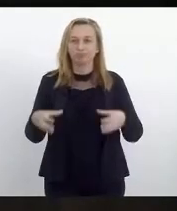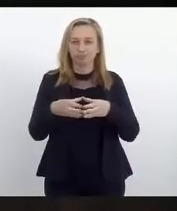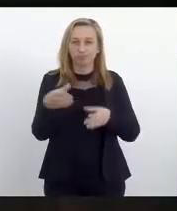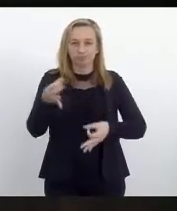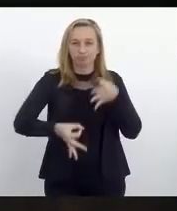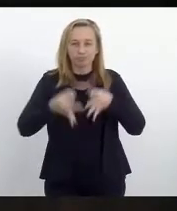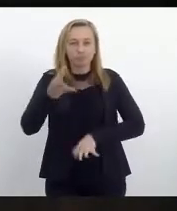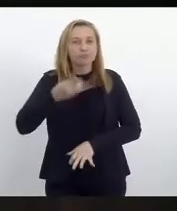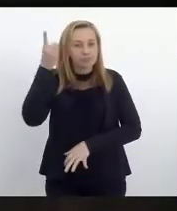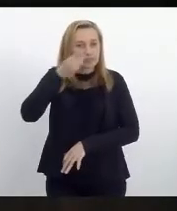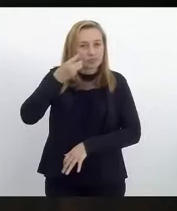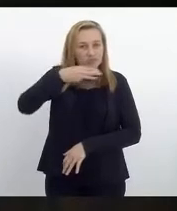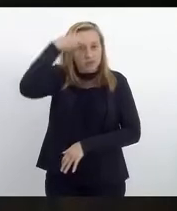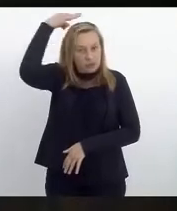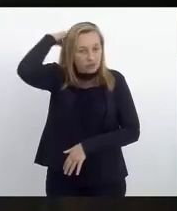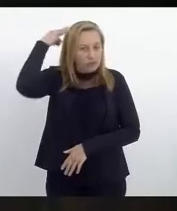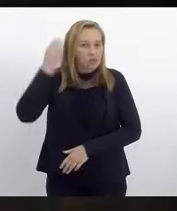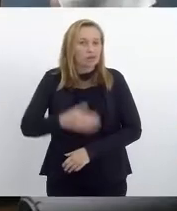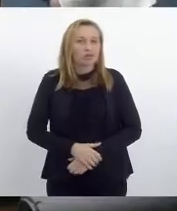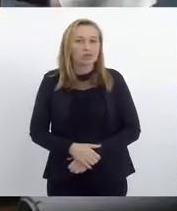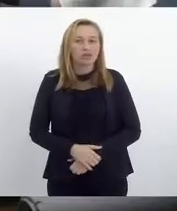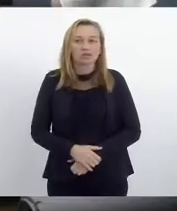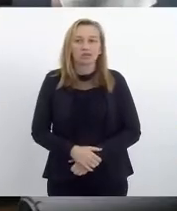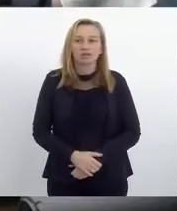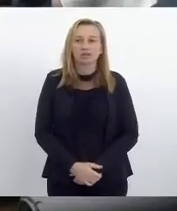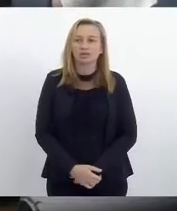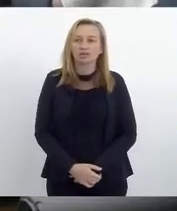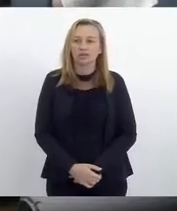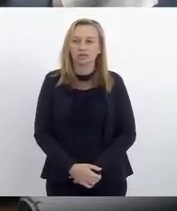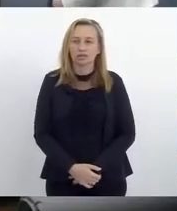e Justiça, deputado Márcio Pacheco.